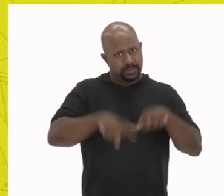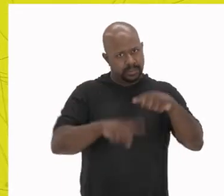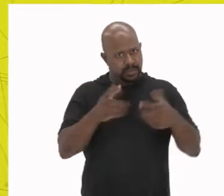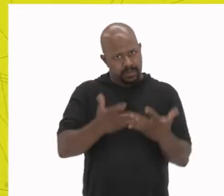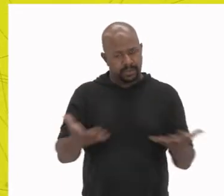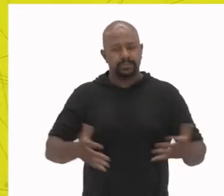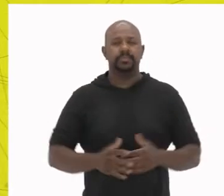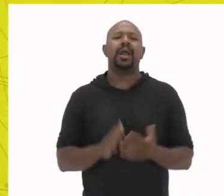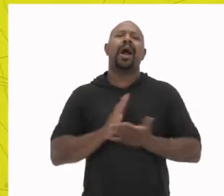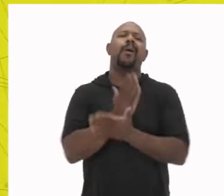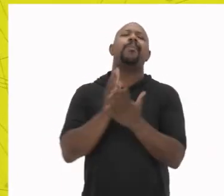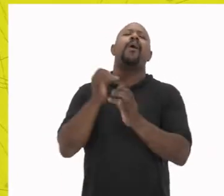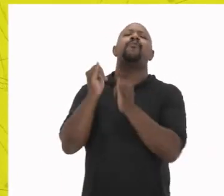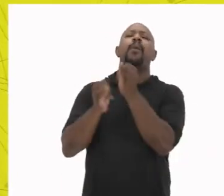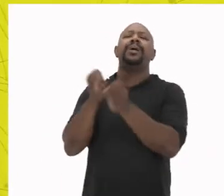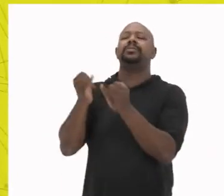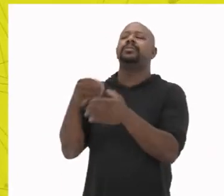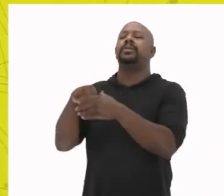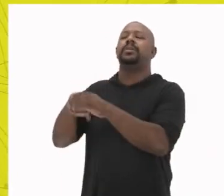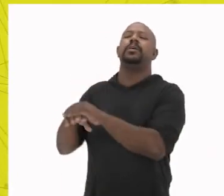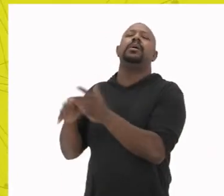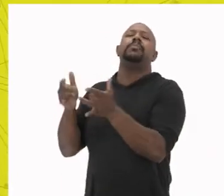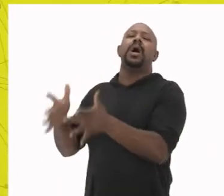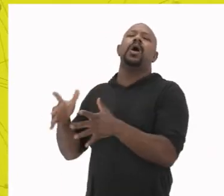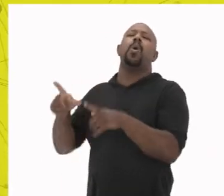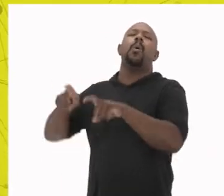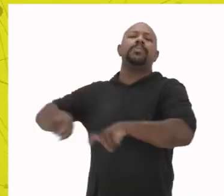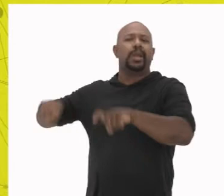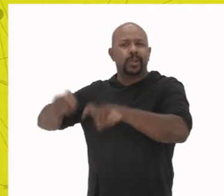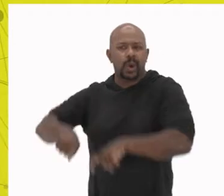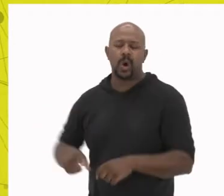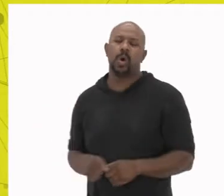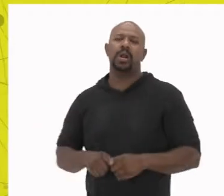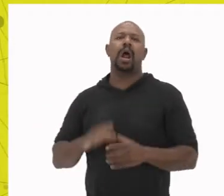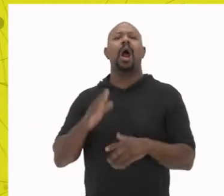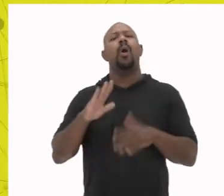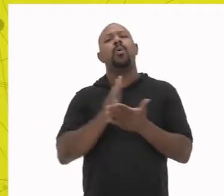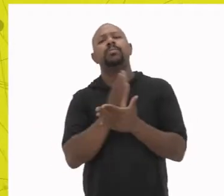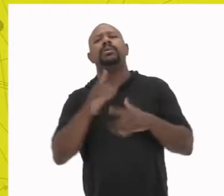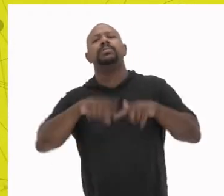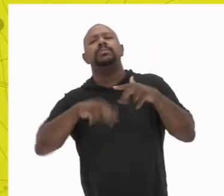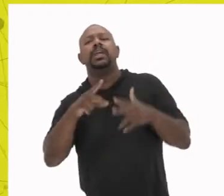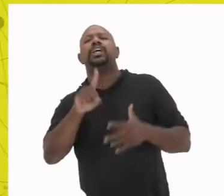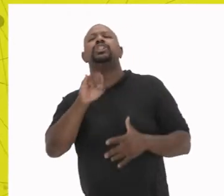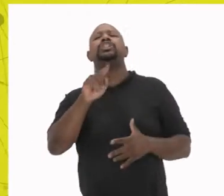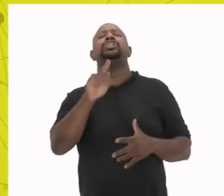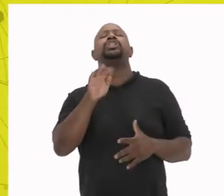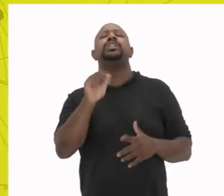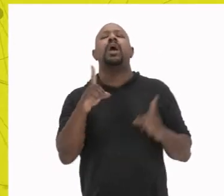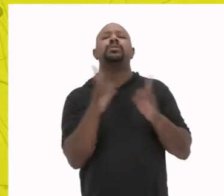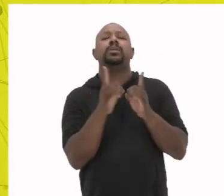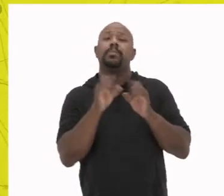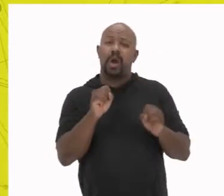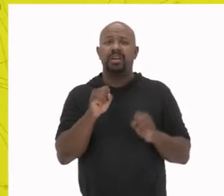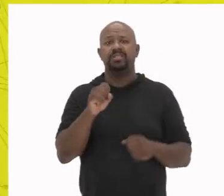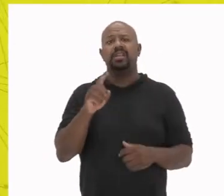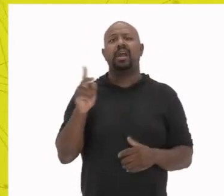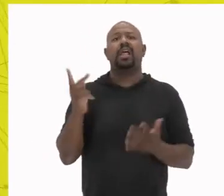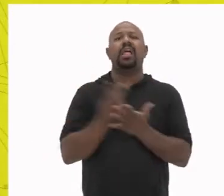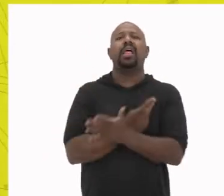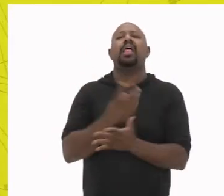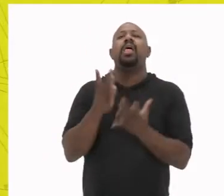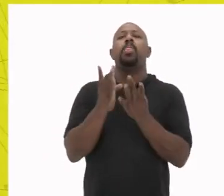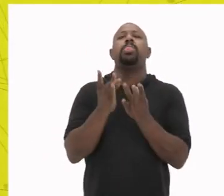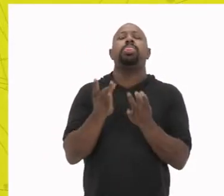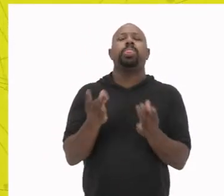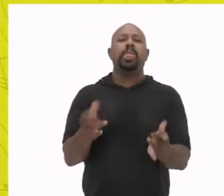acervo. Muitas informações ficam armazenadas em computadores e mídias digitais, mas essas podem se tornar obsoletas,